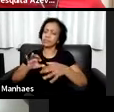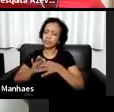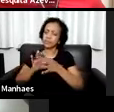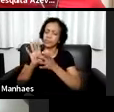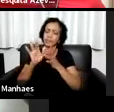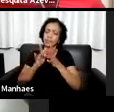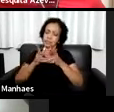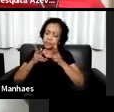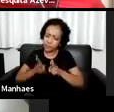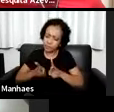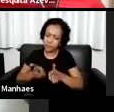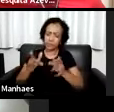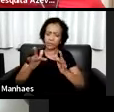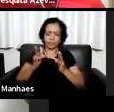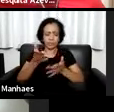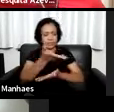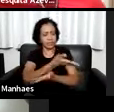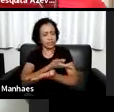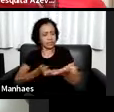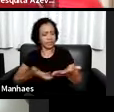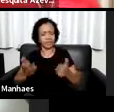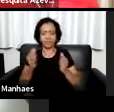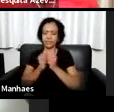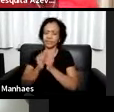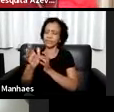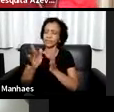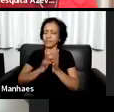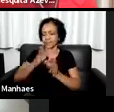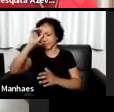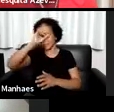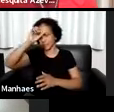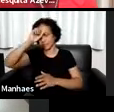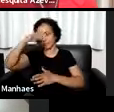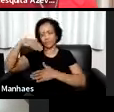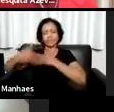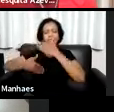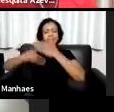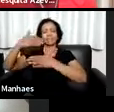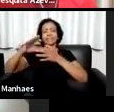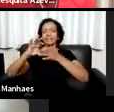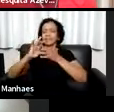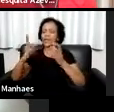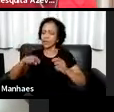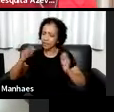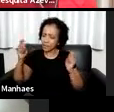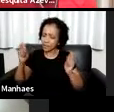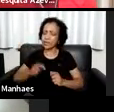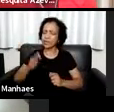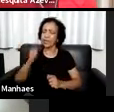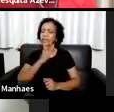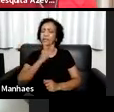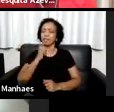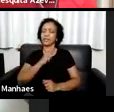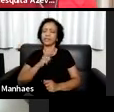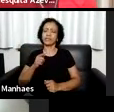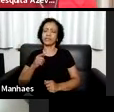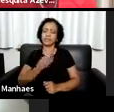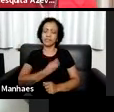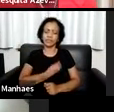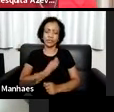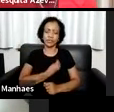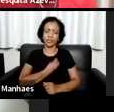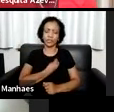cultivando relacionamentos que estejam crescentes e que em tudo possamos ser dirigidos pela tua mão, para o